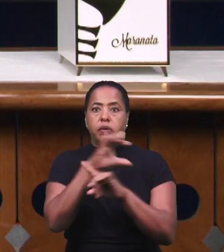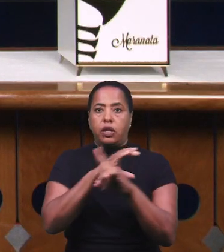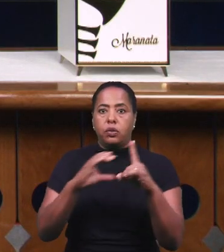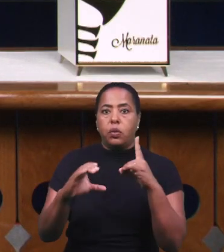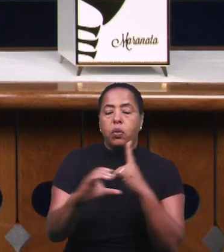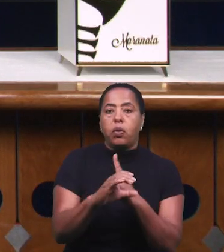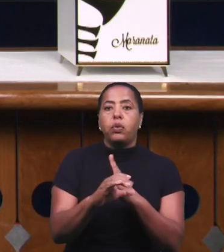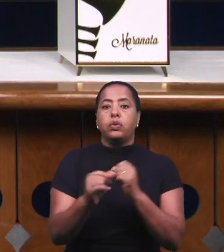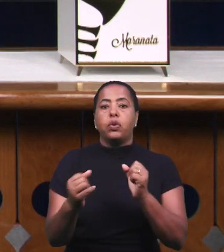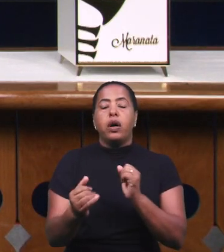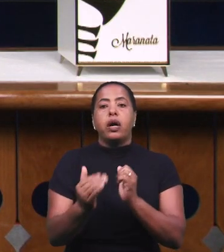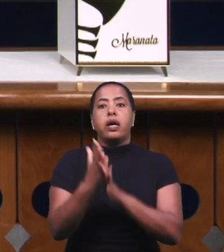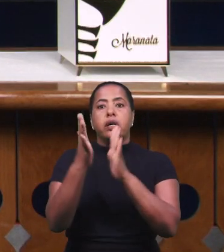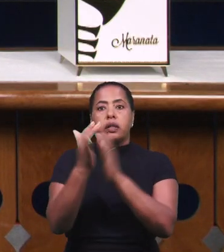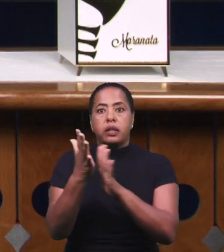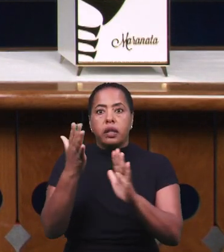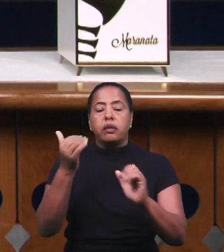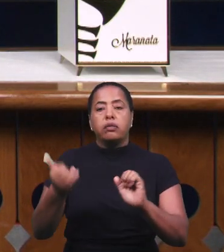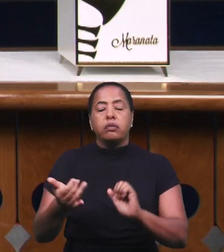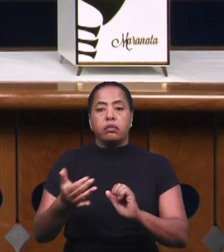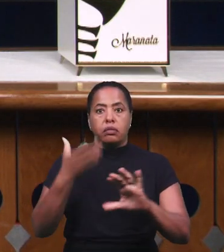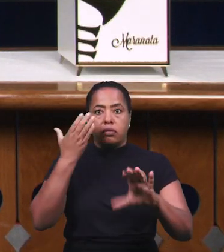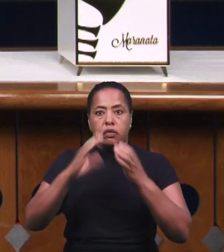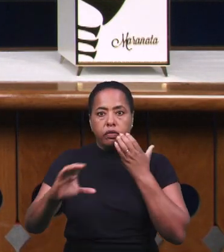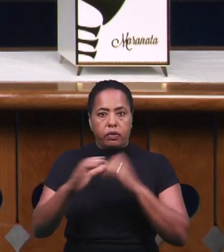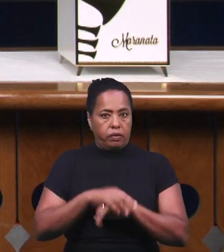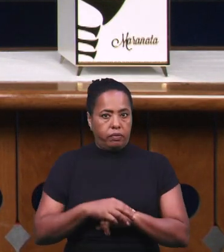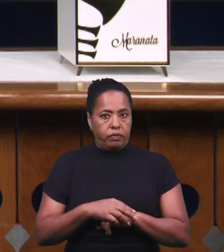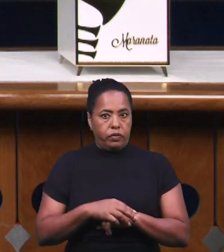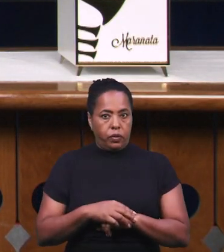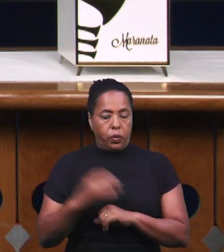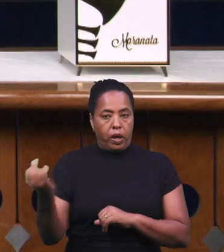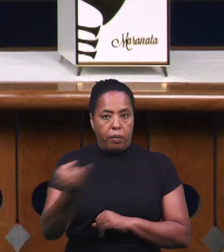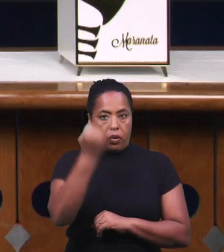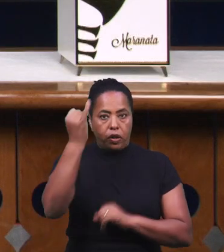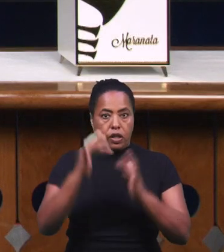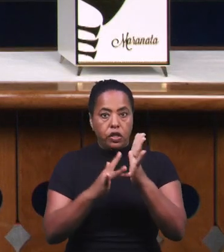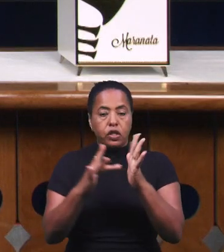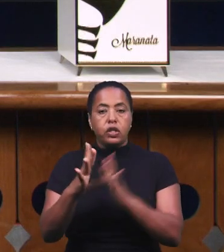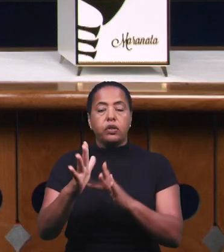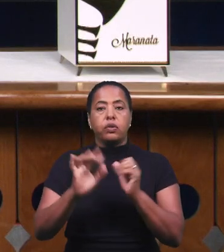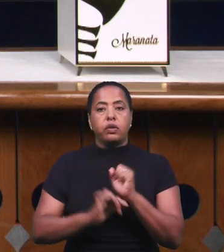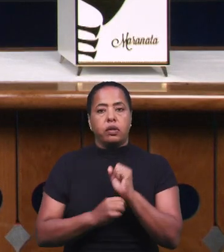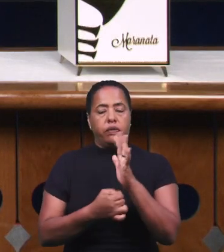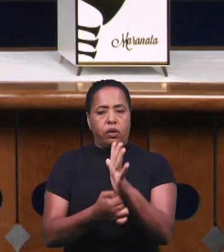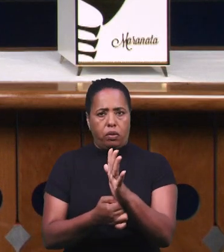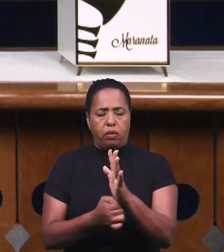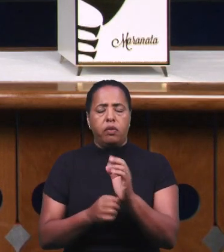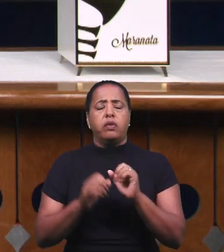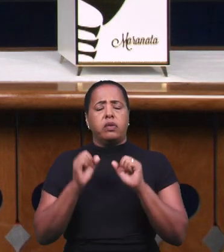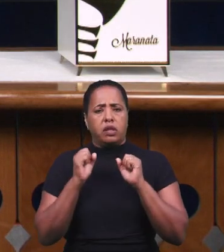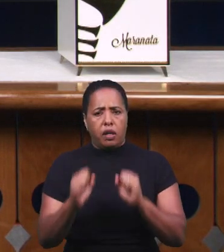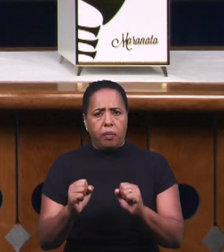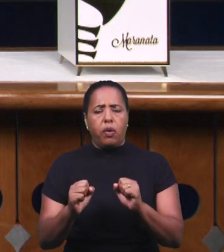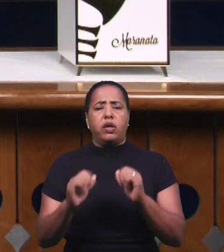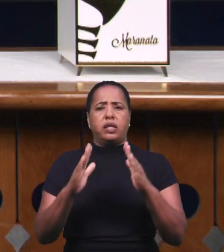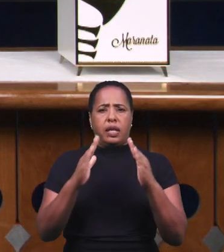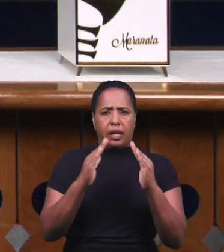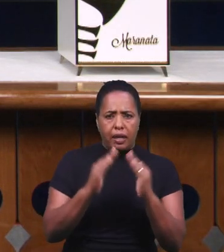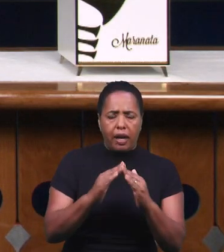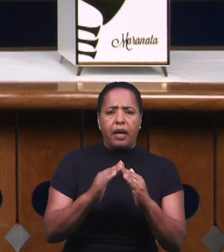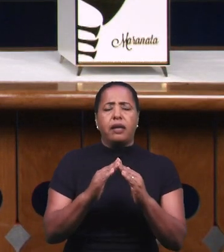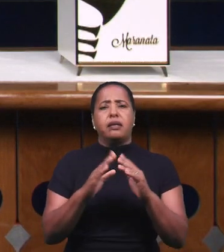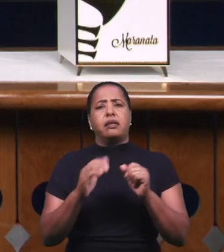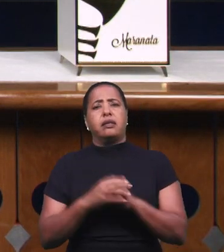A senhora está em casa agora. O senhor pode estar no trabalho assistindo esse culto. Não importa quem está pregando,